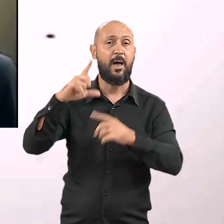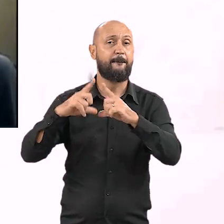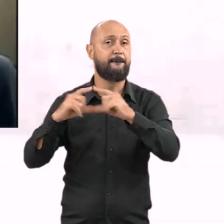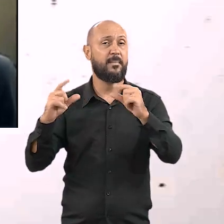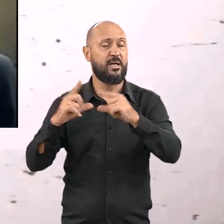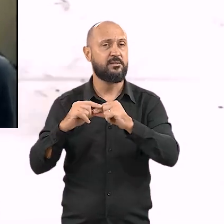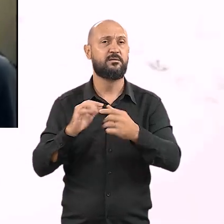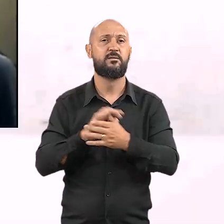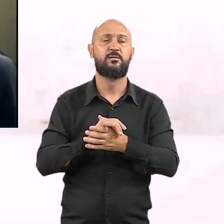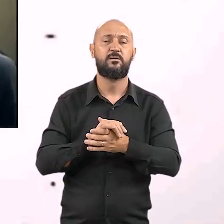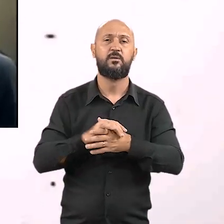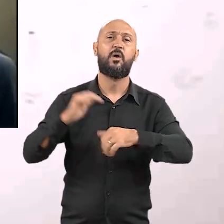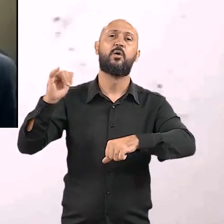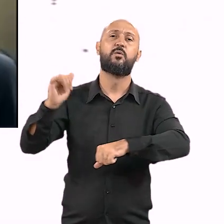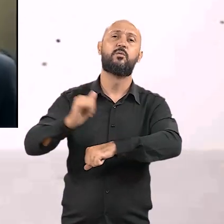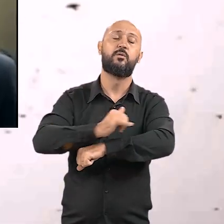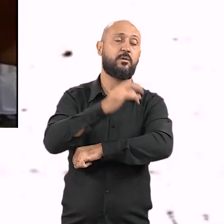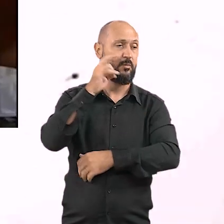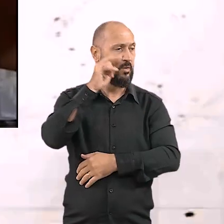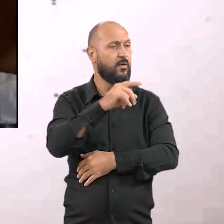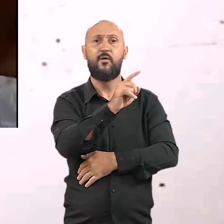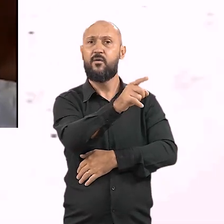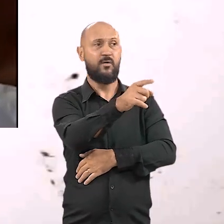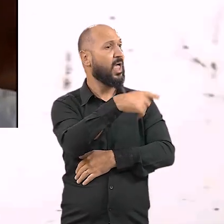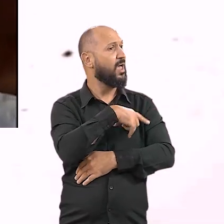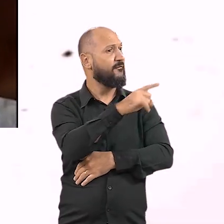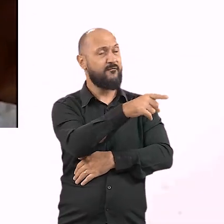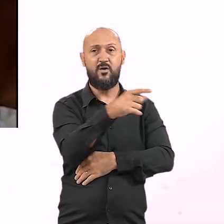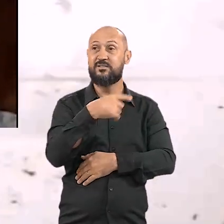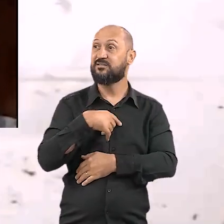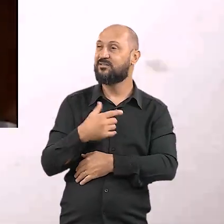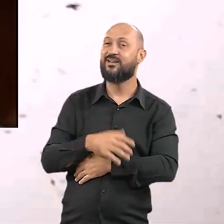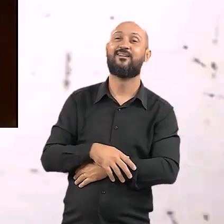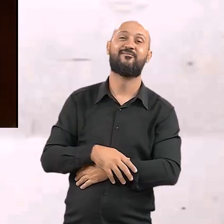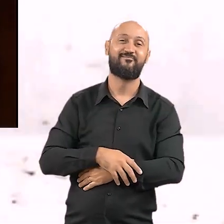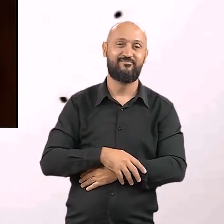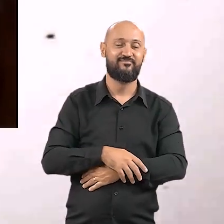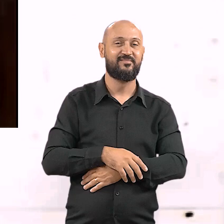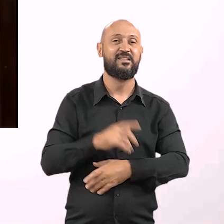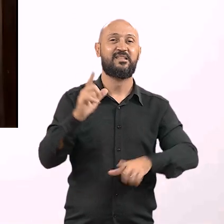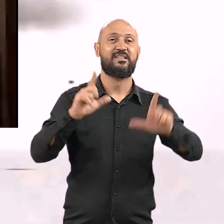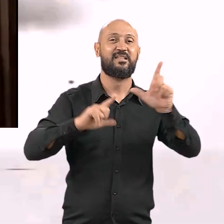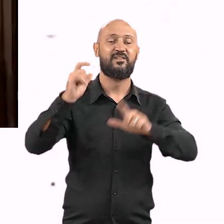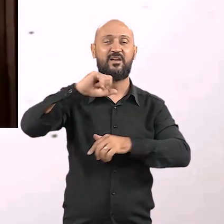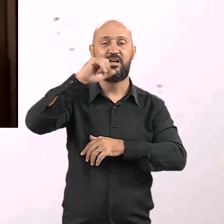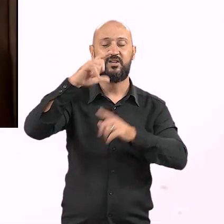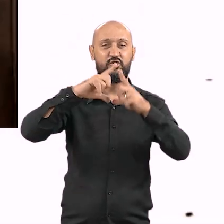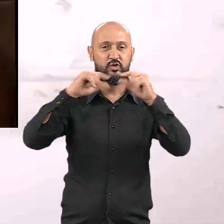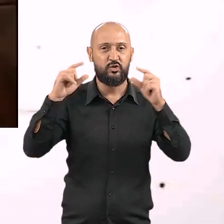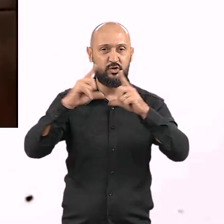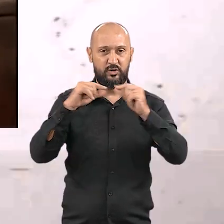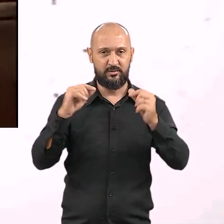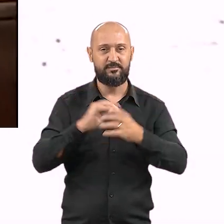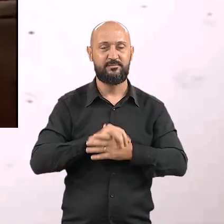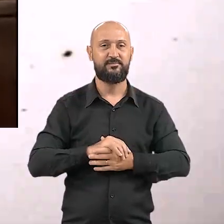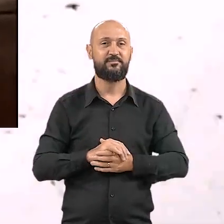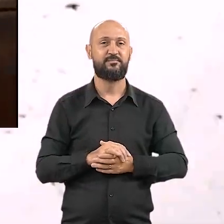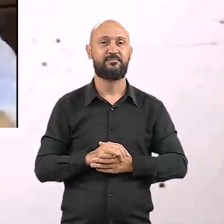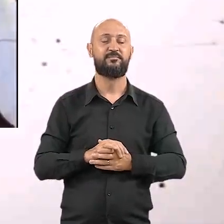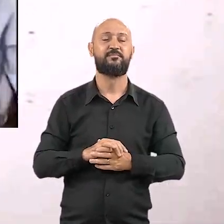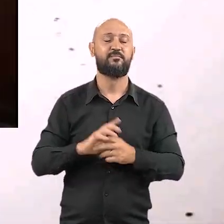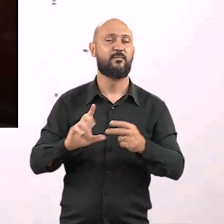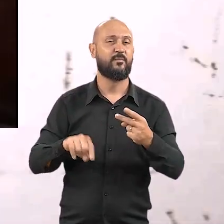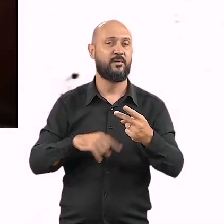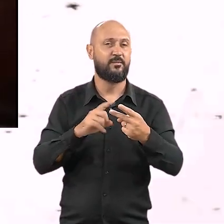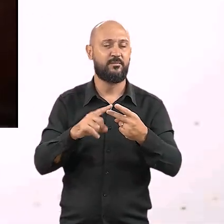Brasília. Rapaz, no aeroporto o nego me reconhecia. Ela falou, que legal. Do programa da TV Nacional de Brasília. Depois